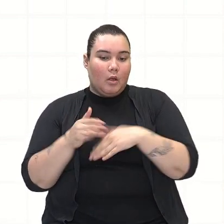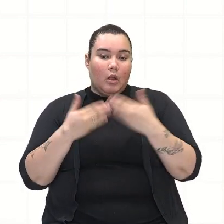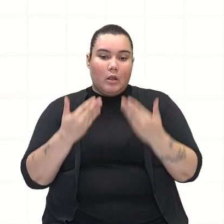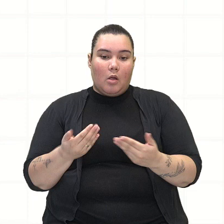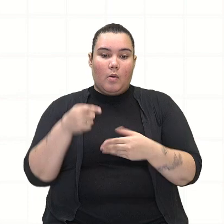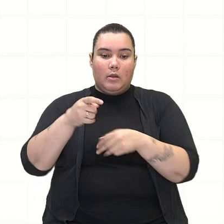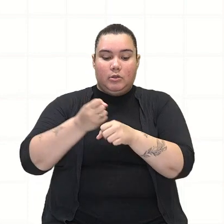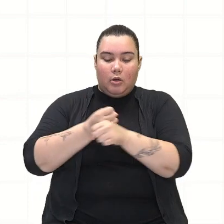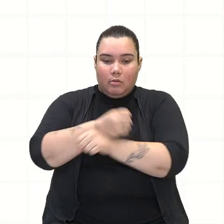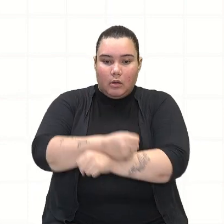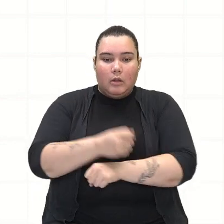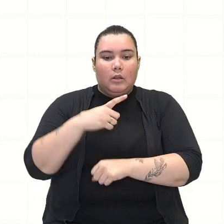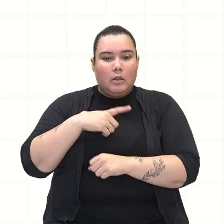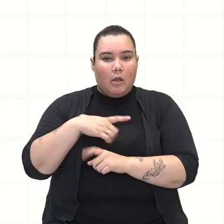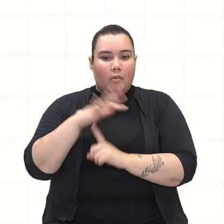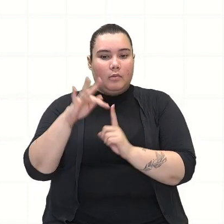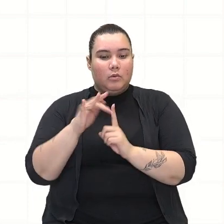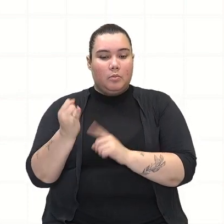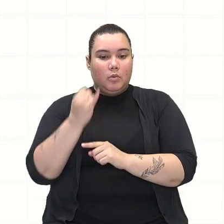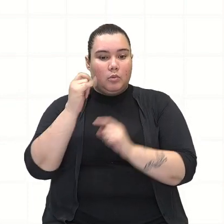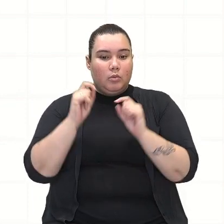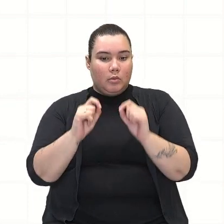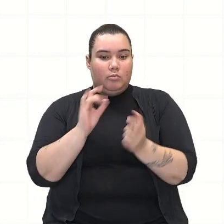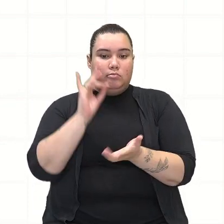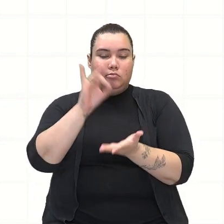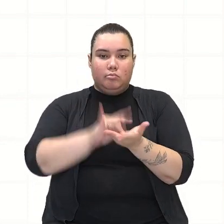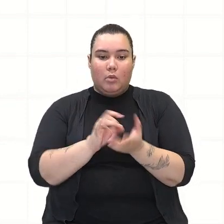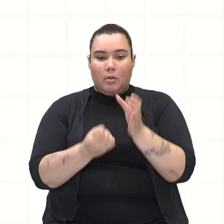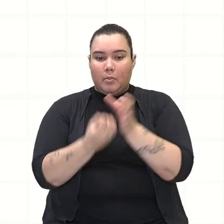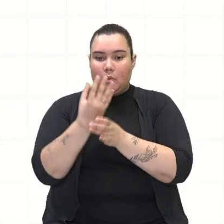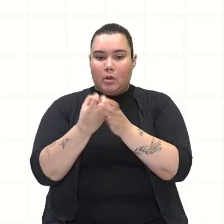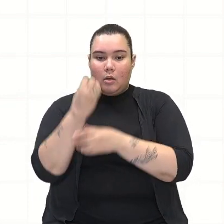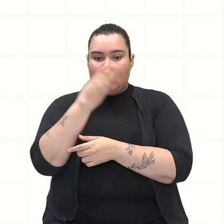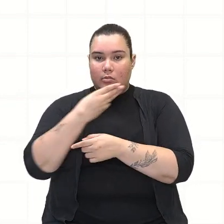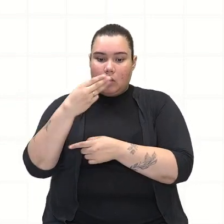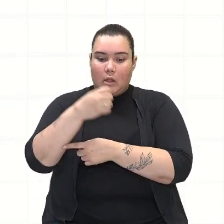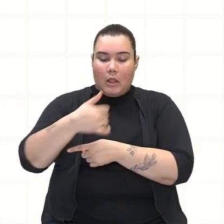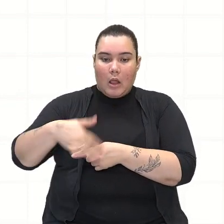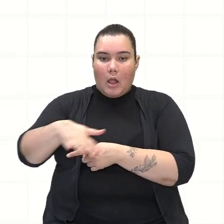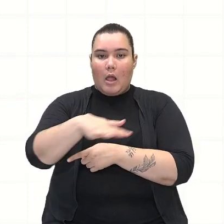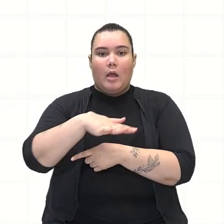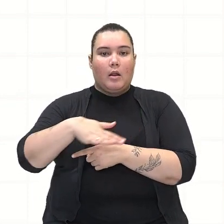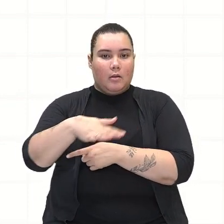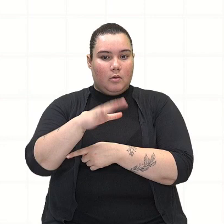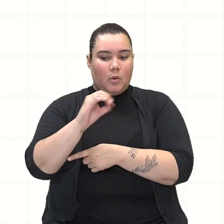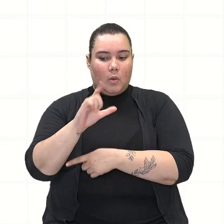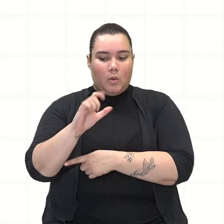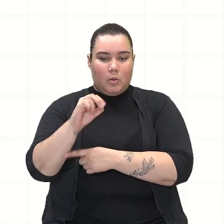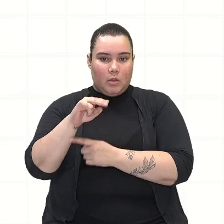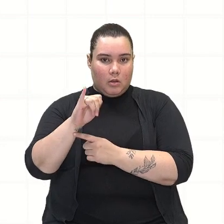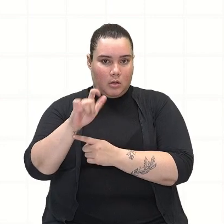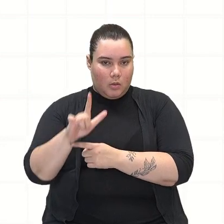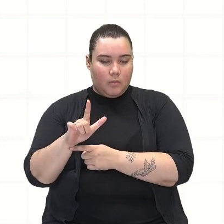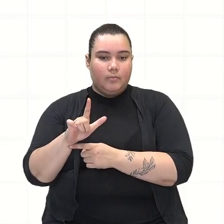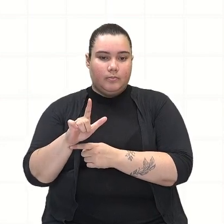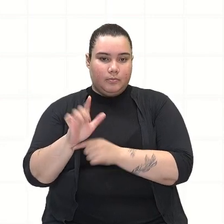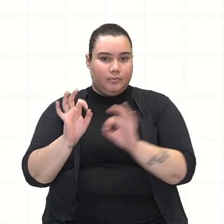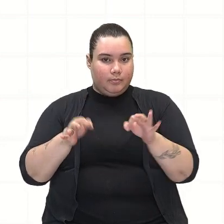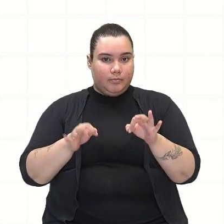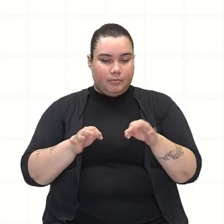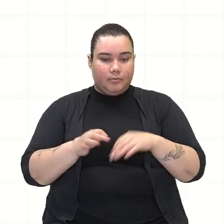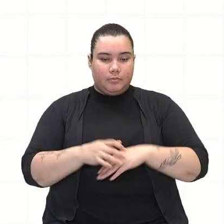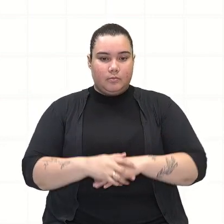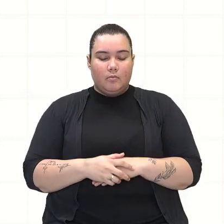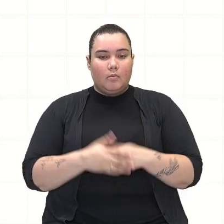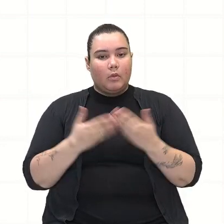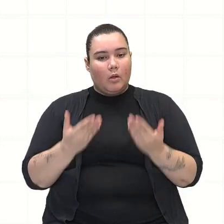teve um papel importante na consolidação da produção açucareira na região colonial. Então